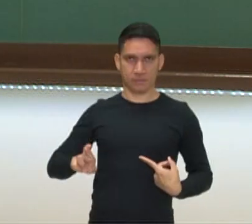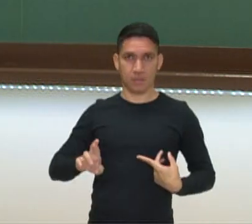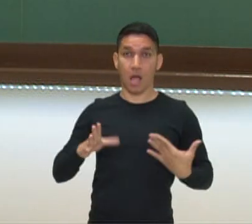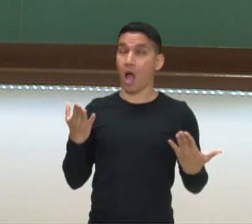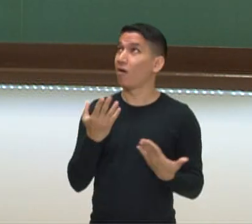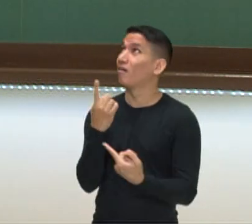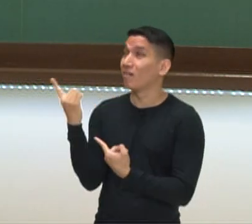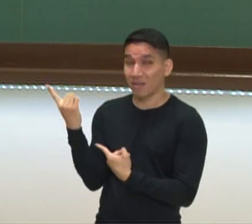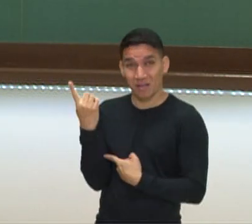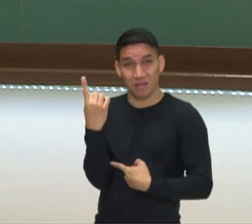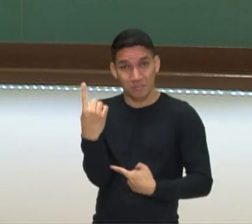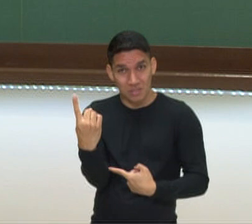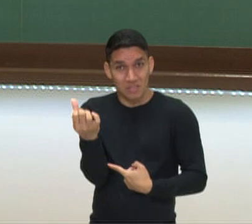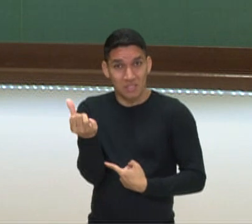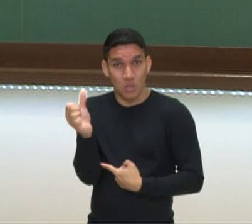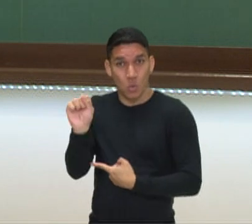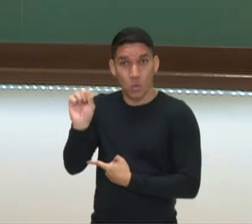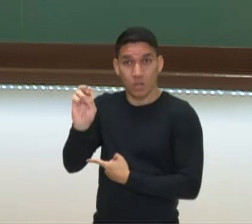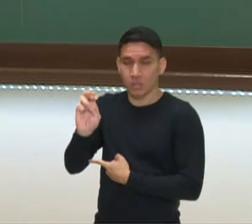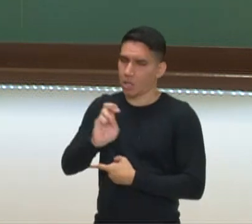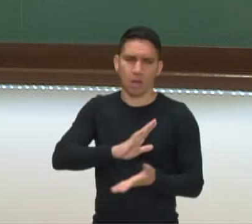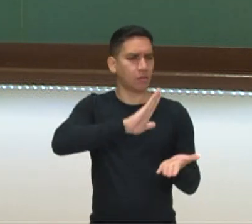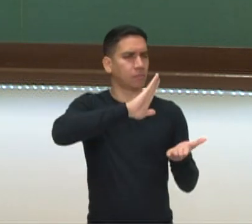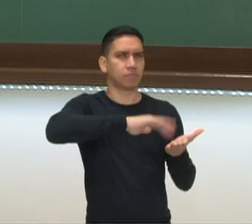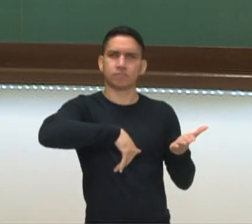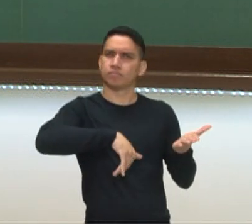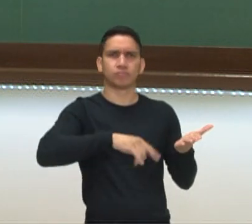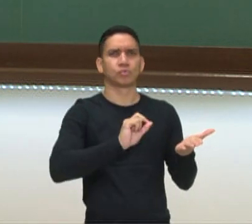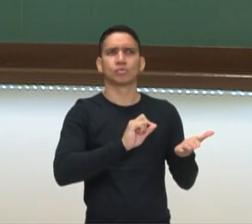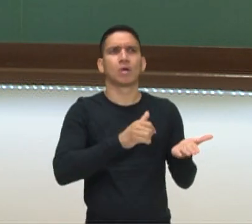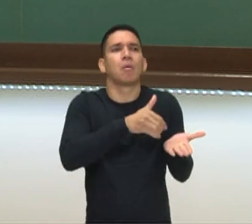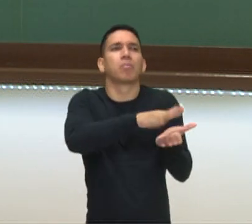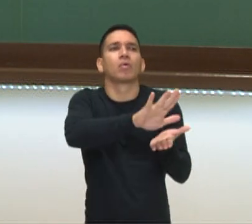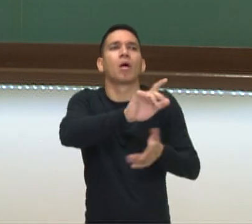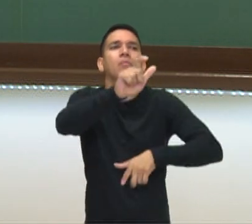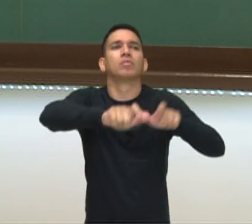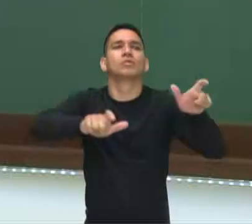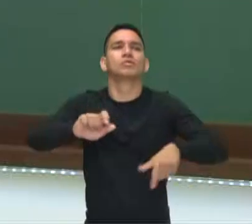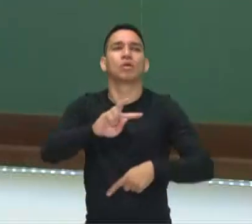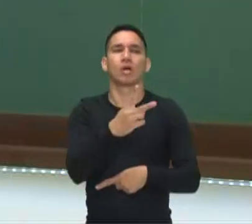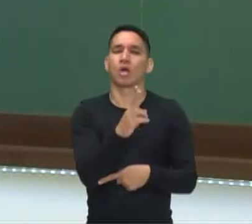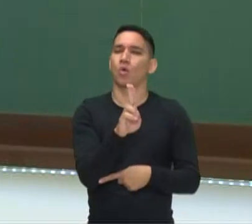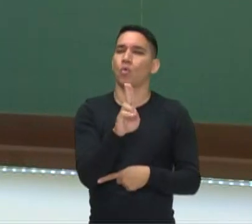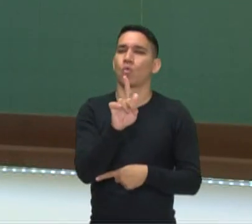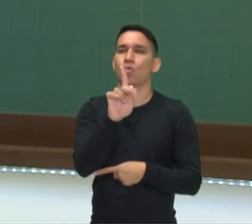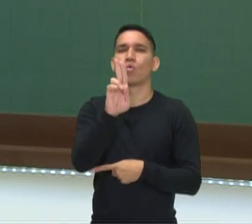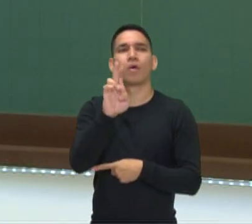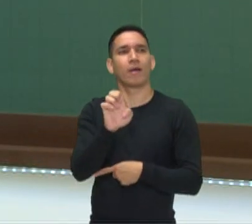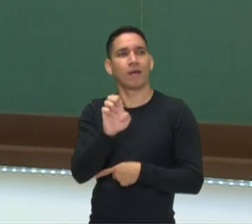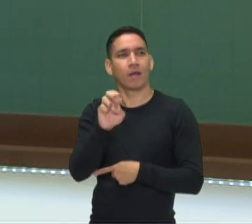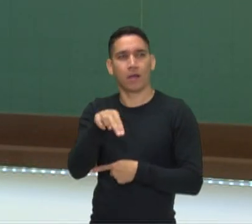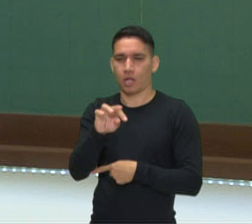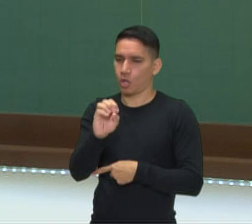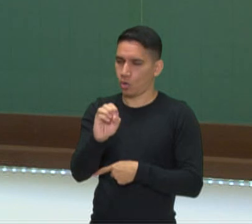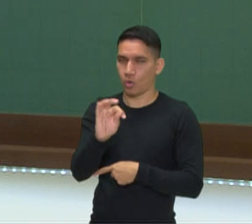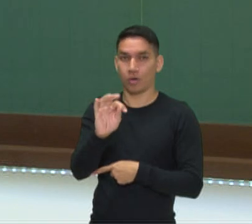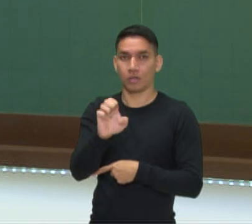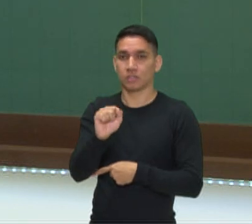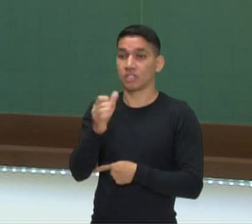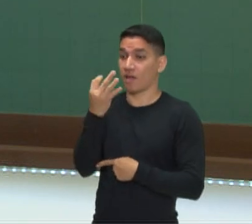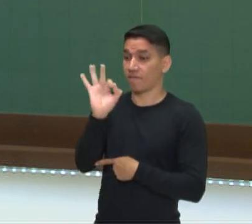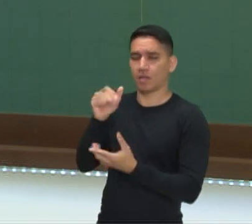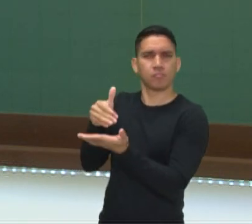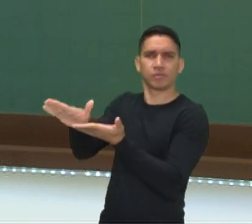Agora, em 685, ele revoga, expulsando os huguenotes, expulsando os protestantes da França. Usou